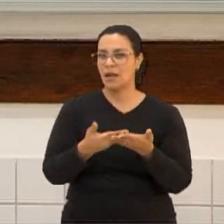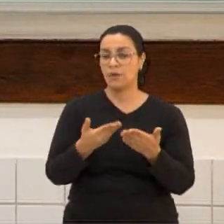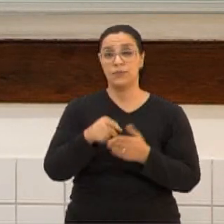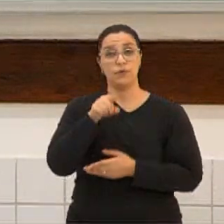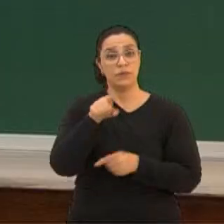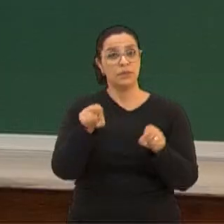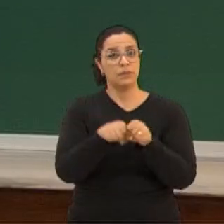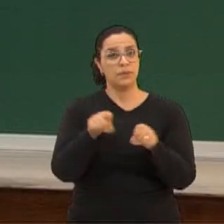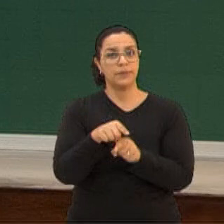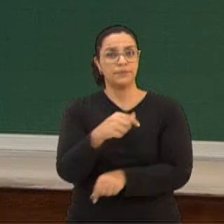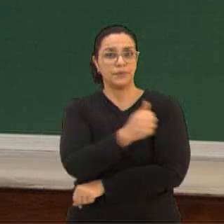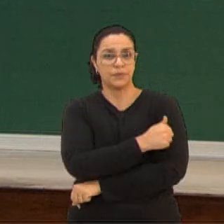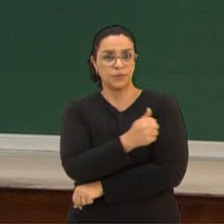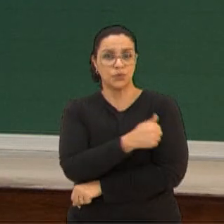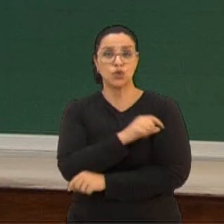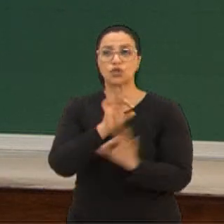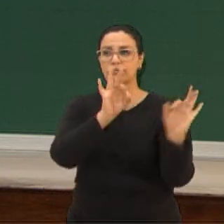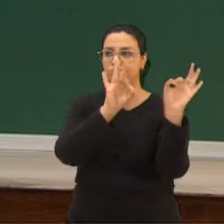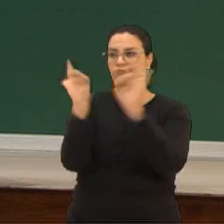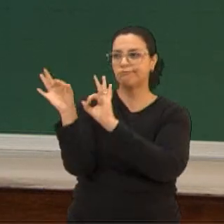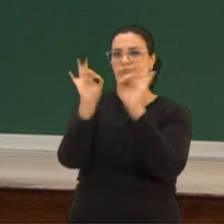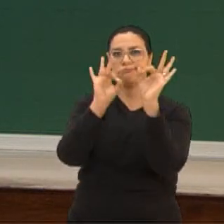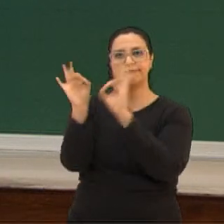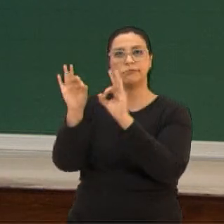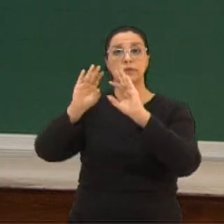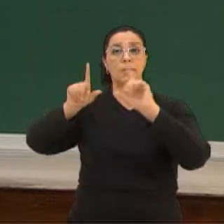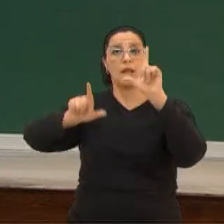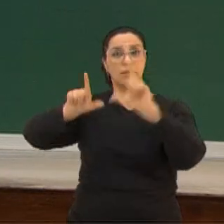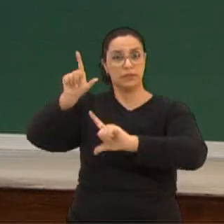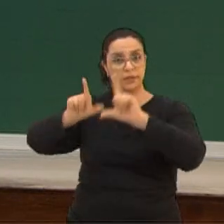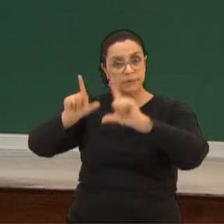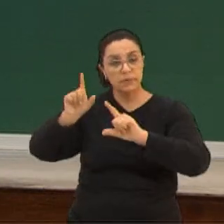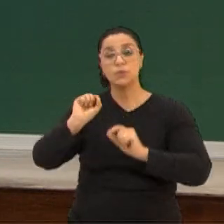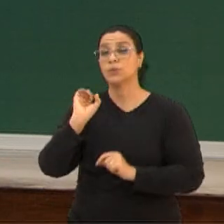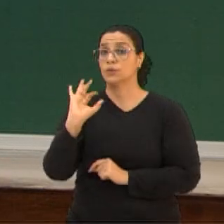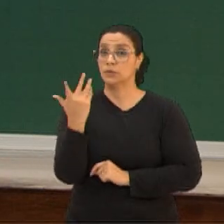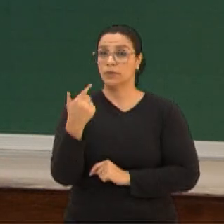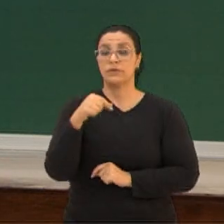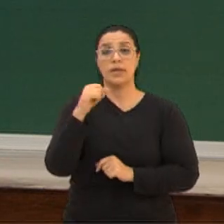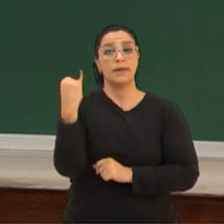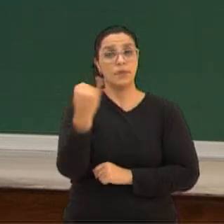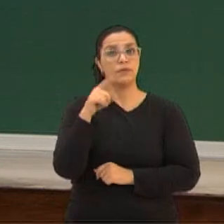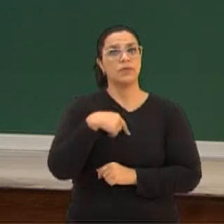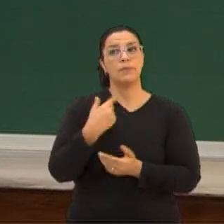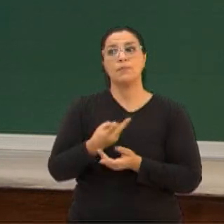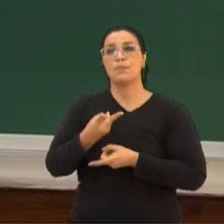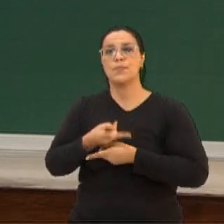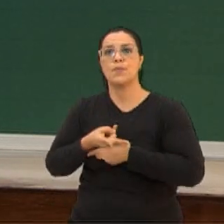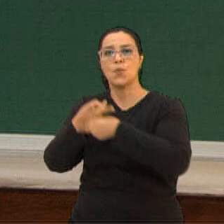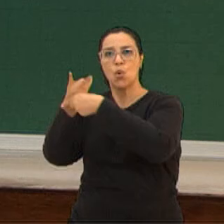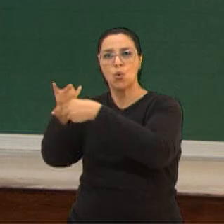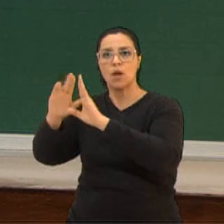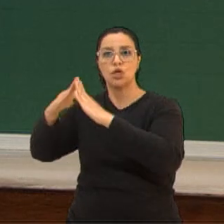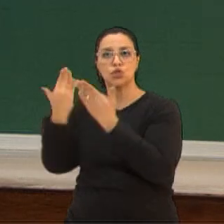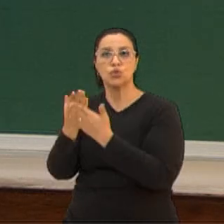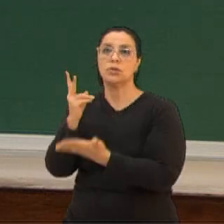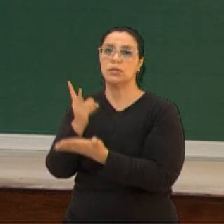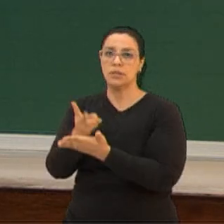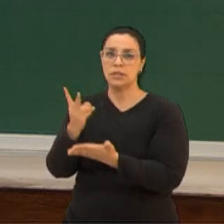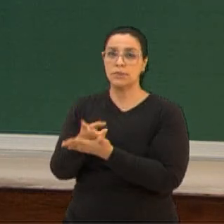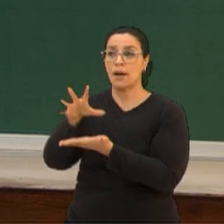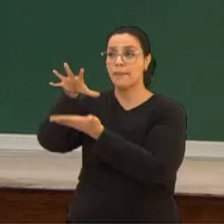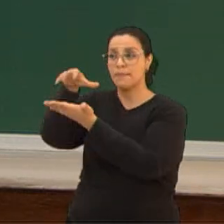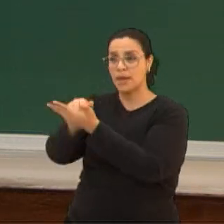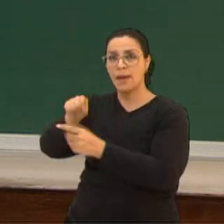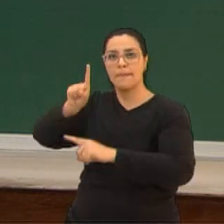para você, estudante, que só está assistindo às aulas pela televisão, é importante que você procure sua escola periodicamente para a